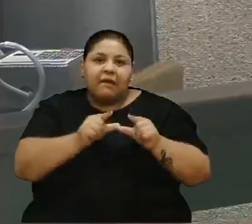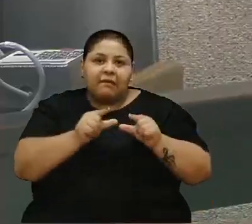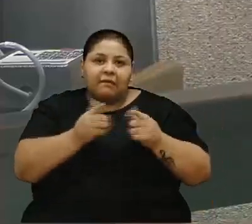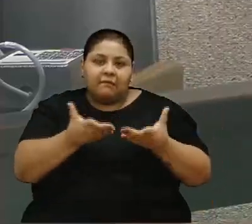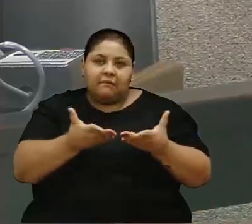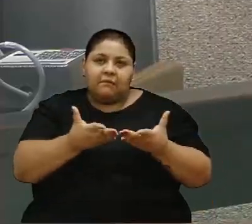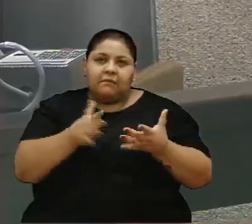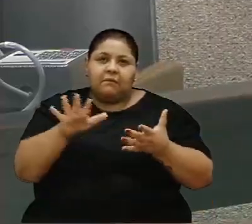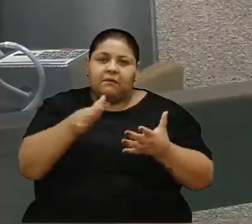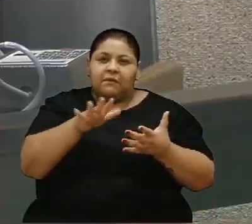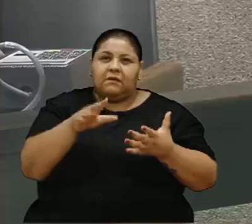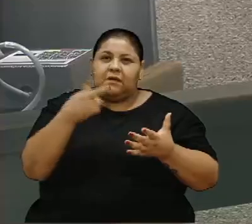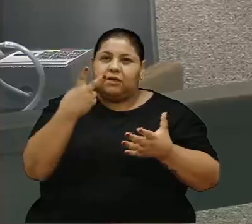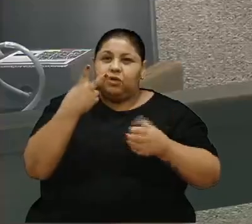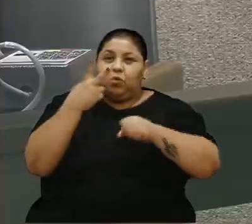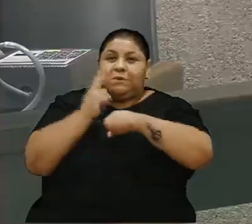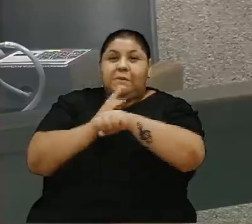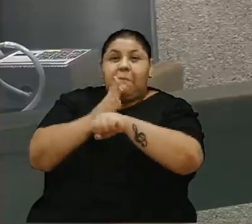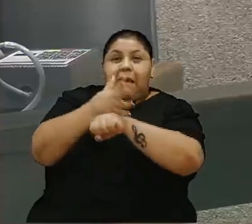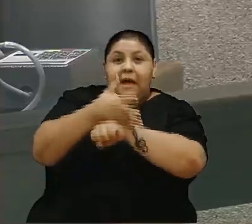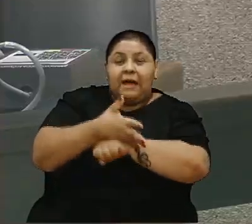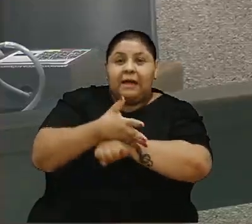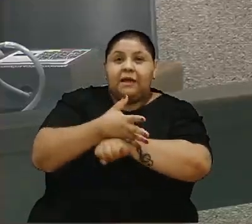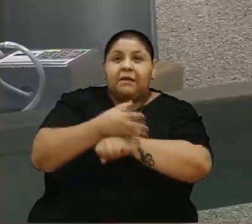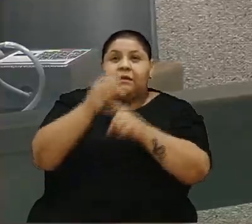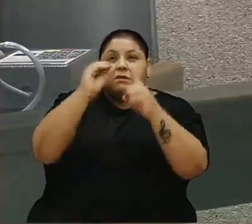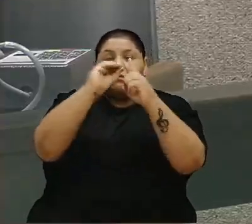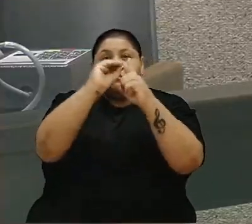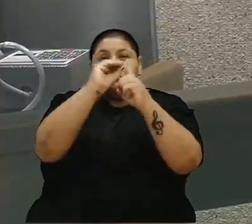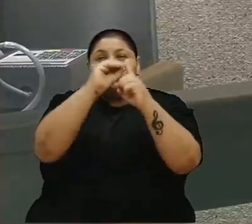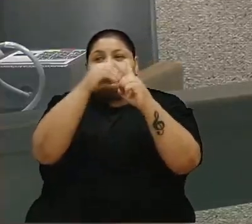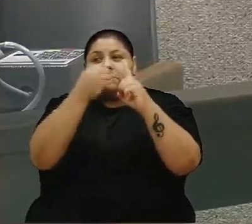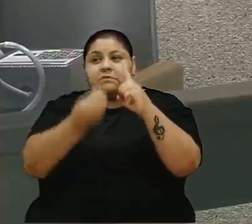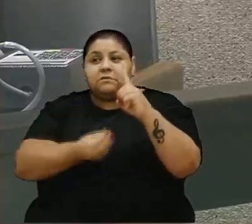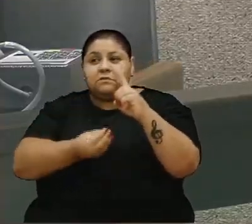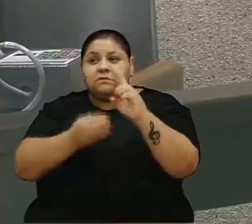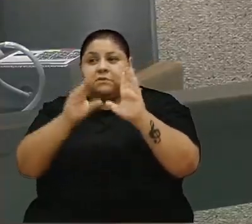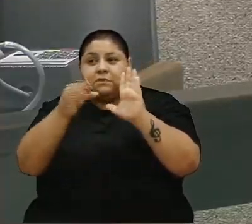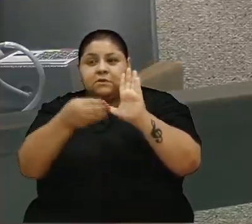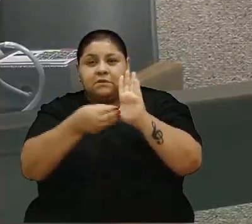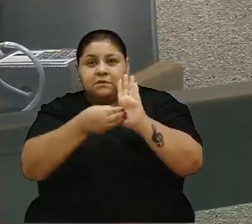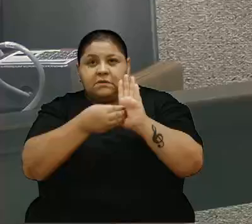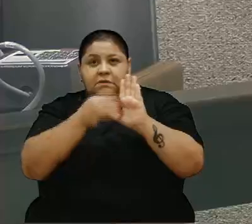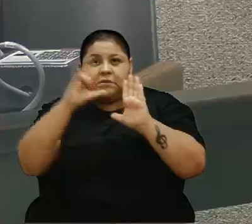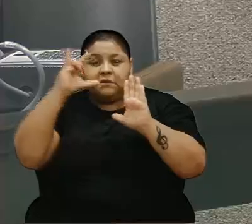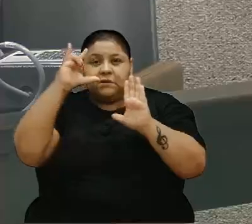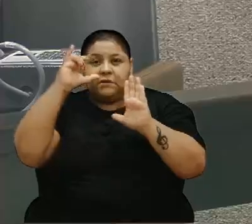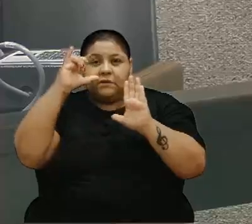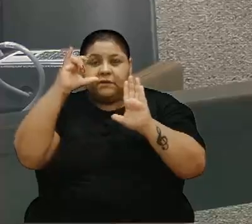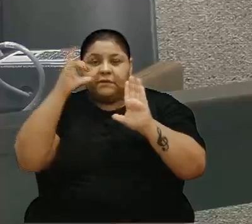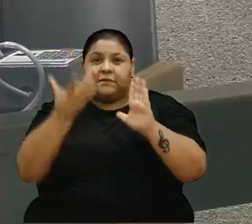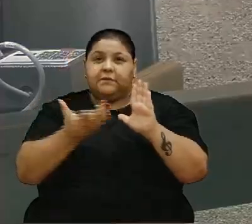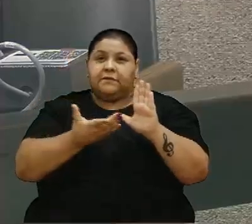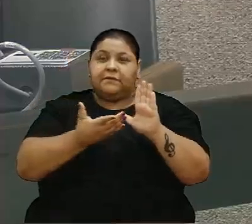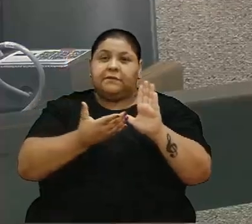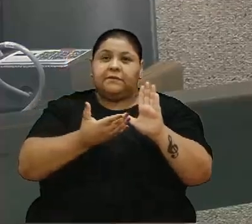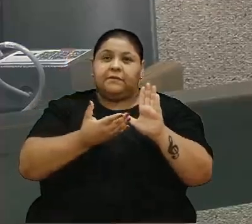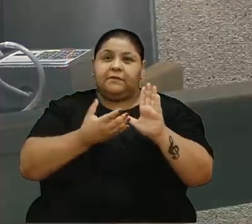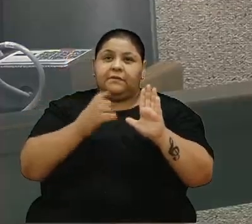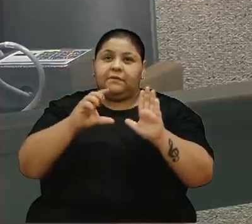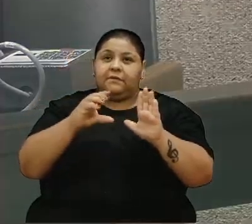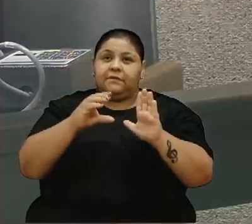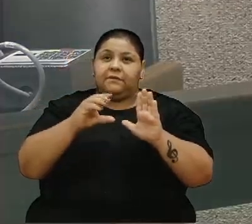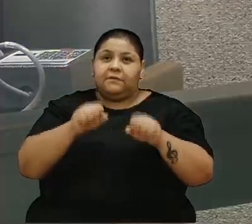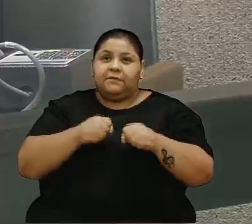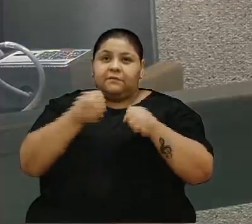por volta das 2 da manhã, o Samai colocou nos seus stories que era para se direcionar à Defesa Civil,